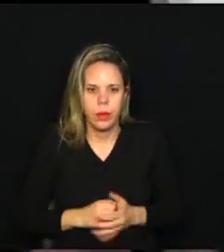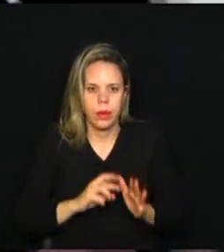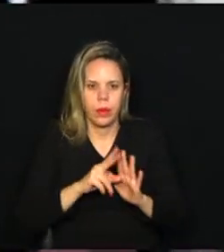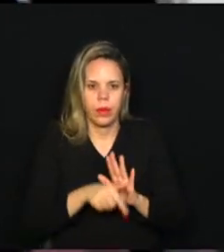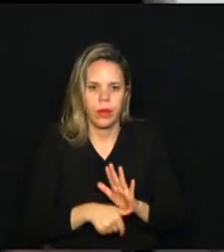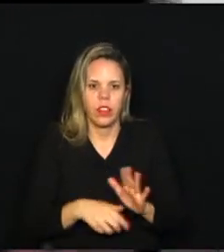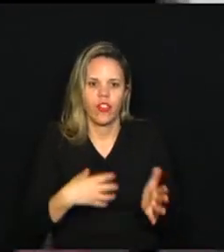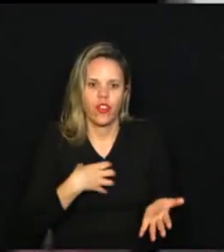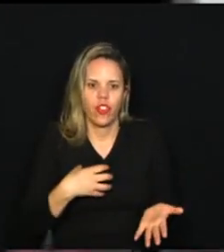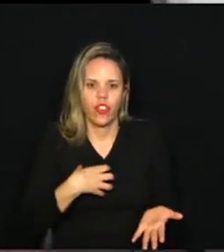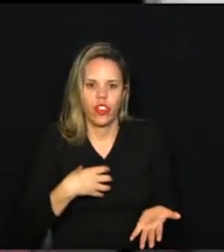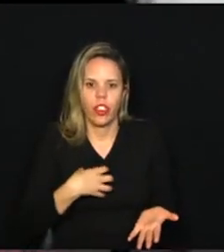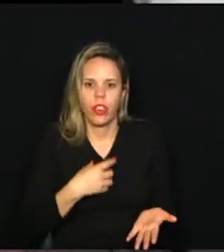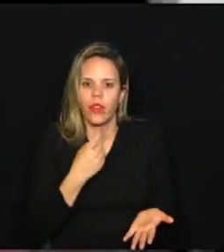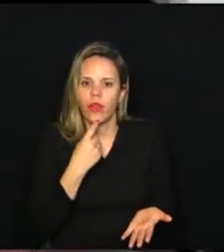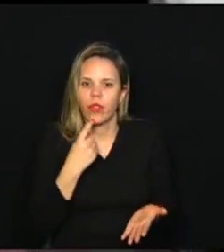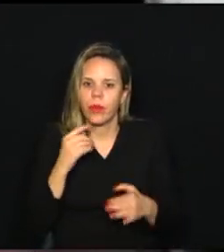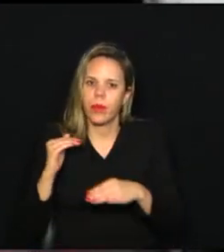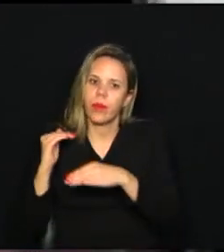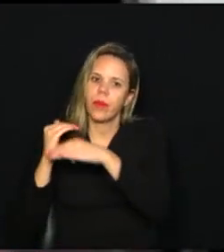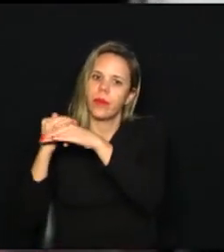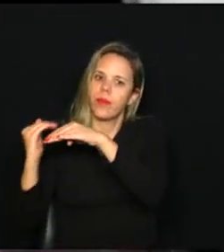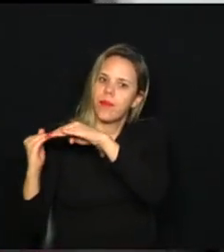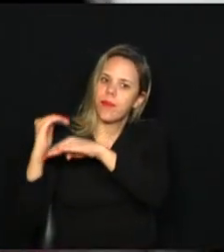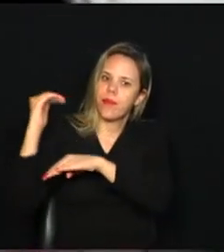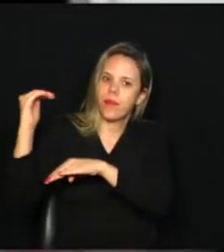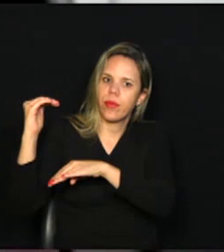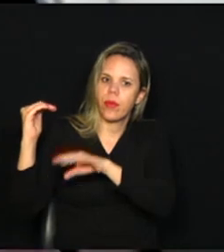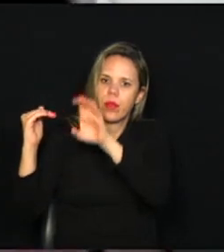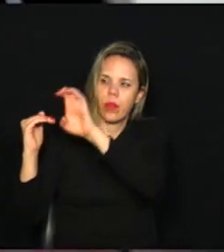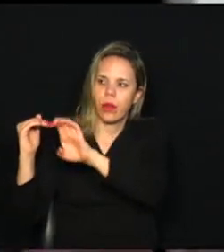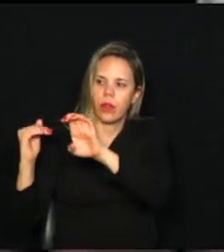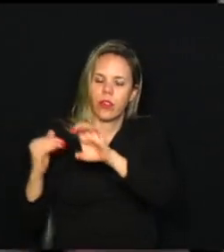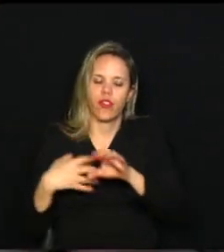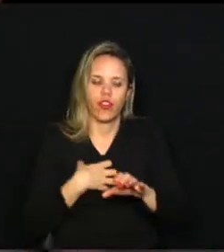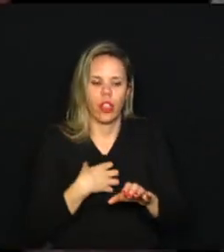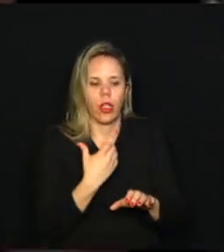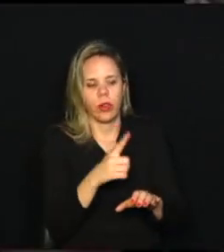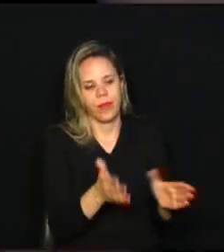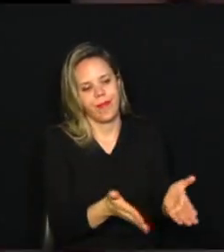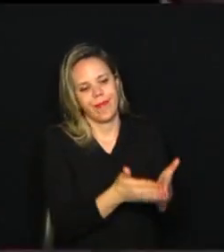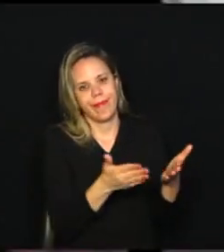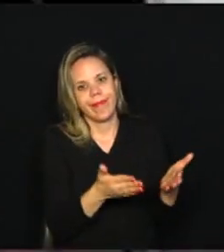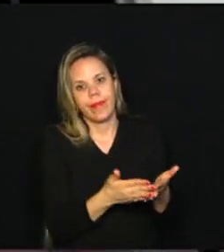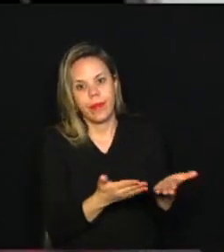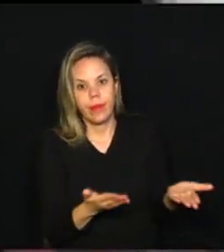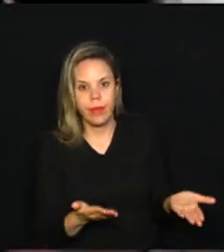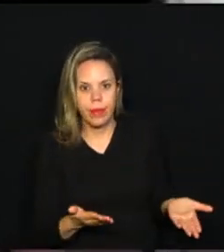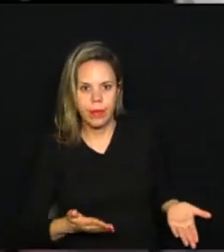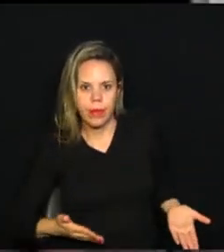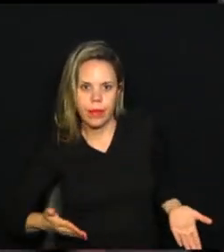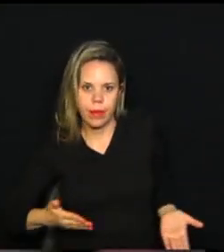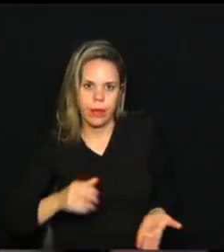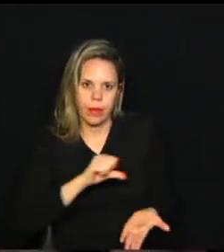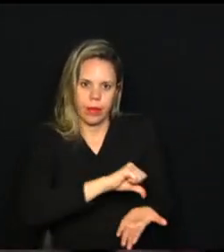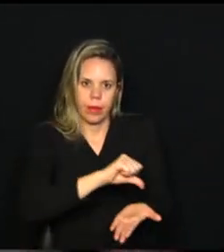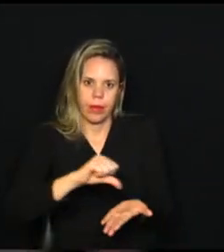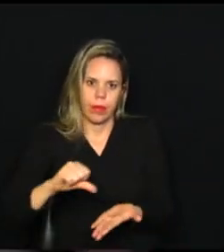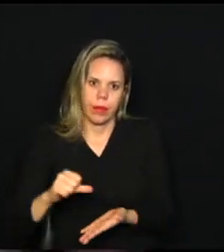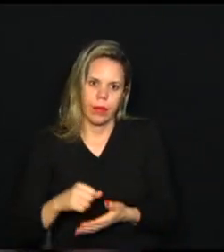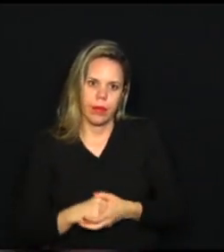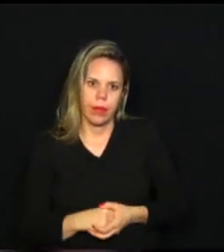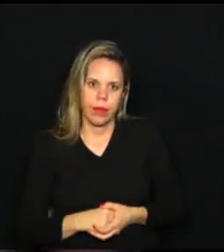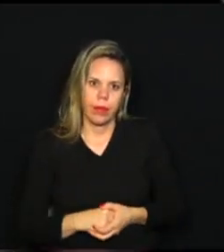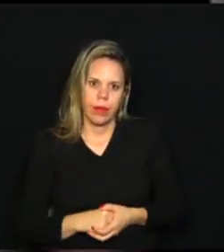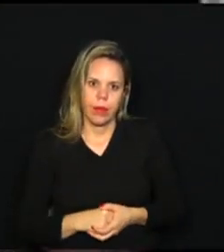Campinas, né, tem uma Campinas com um padrão mais, né, europeu, tem Campinas que tem um padrão, né, de regiões, né,